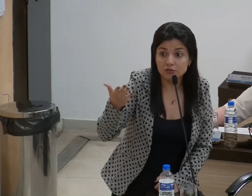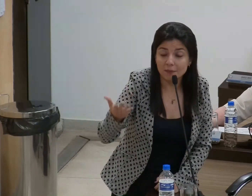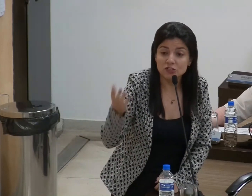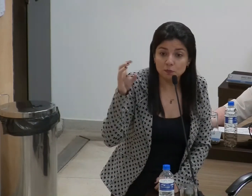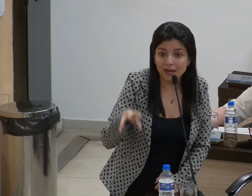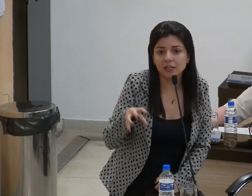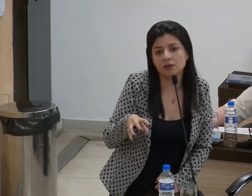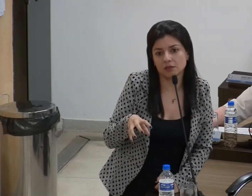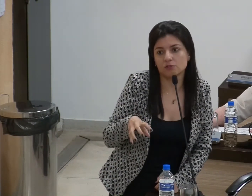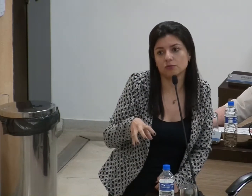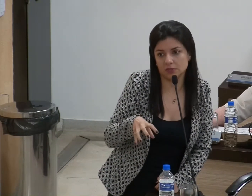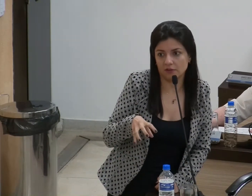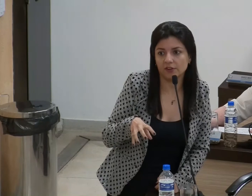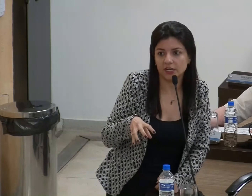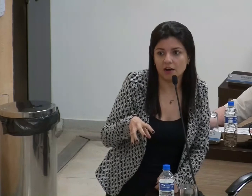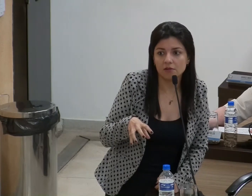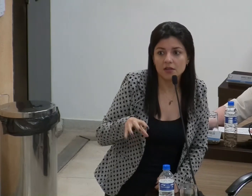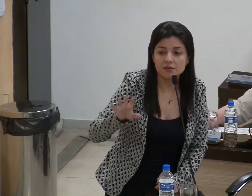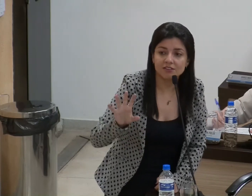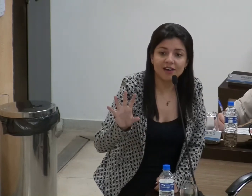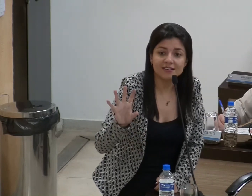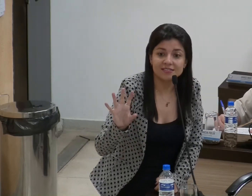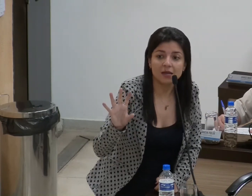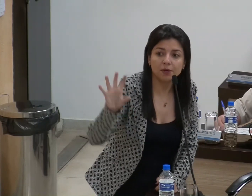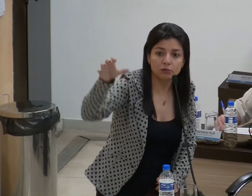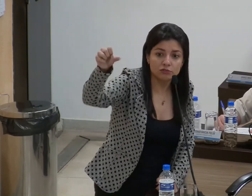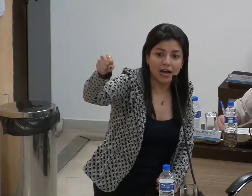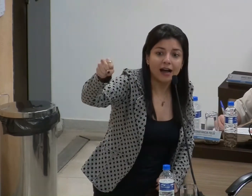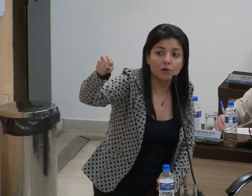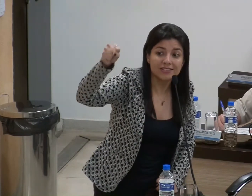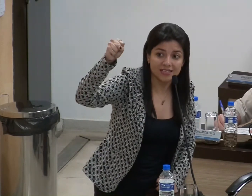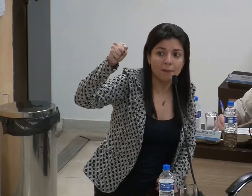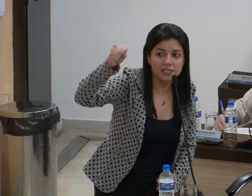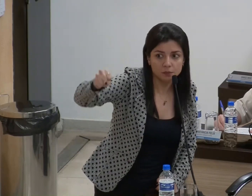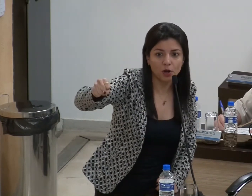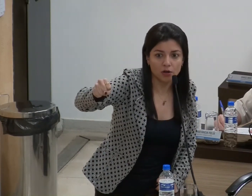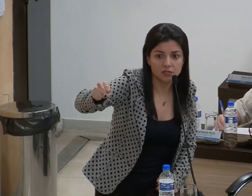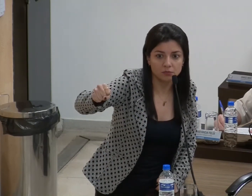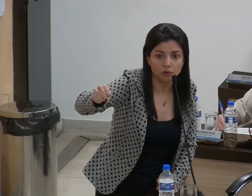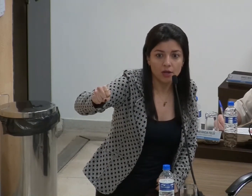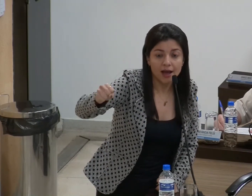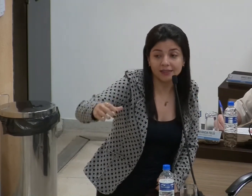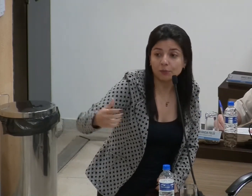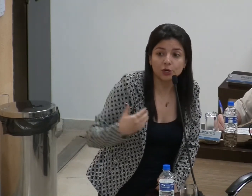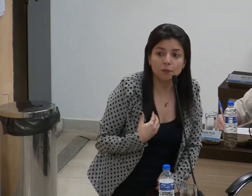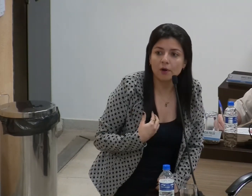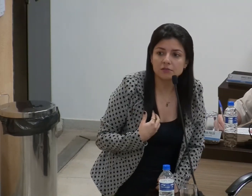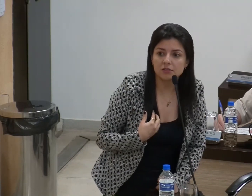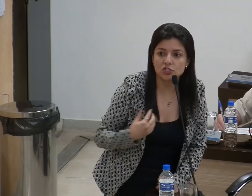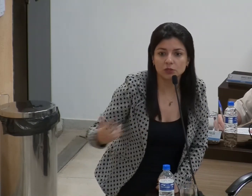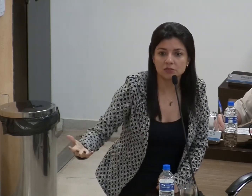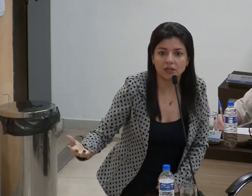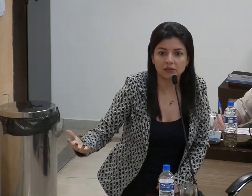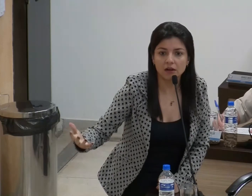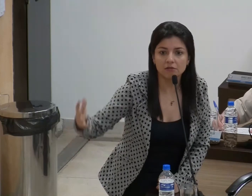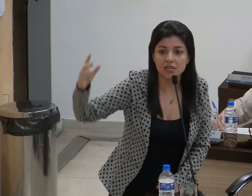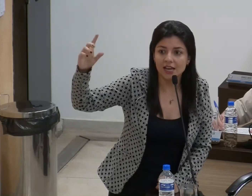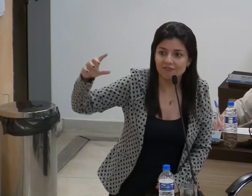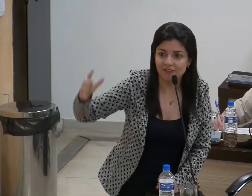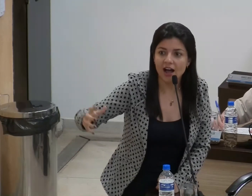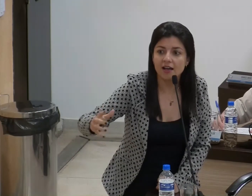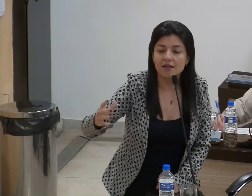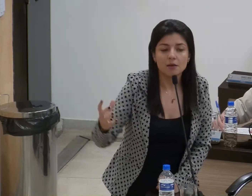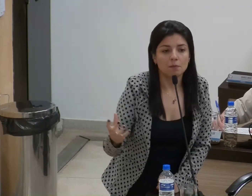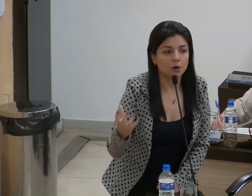justamente pela nossa constituição federal você vai sempre buscar o que está mais próximo até porque eu não posso exigir do cidadão